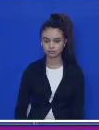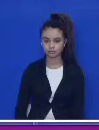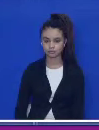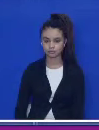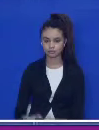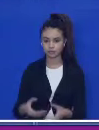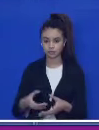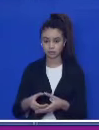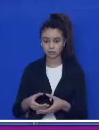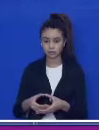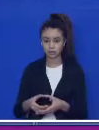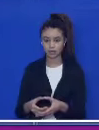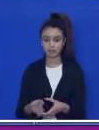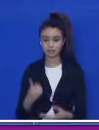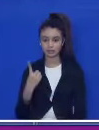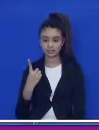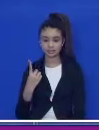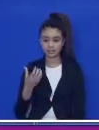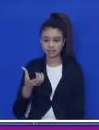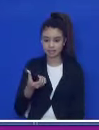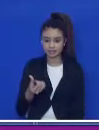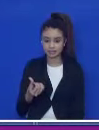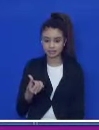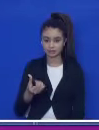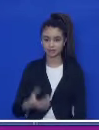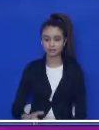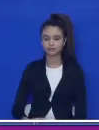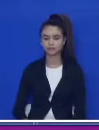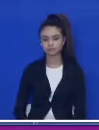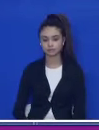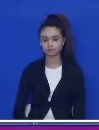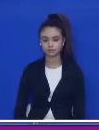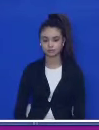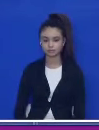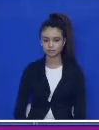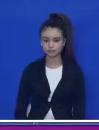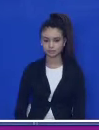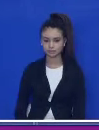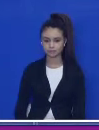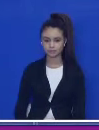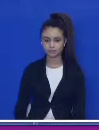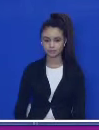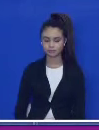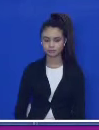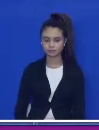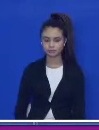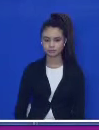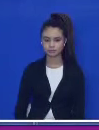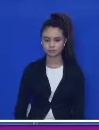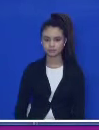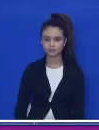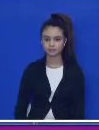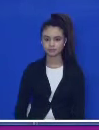bola chegando, é número 16. Nesta noite, Loto Fácil com prêmio estimado de